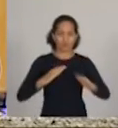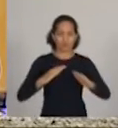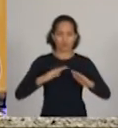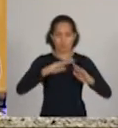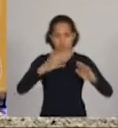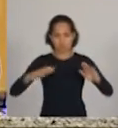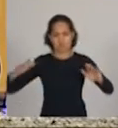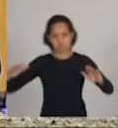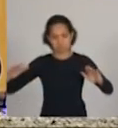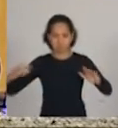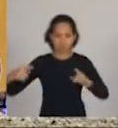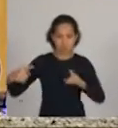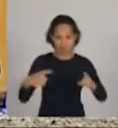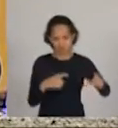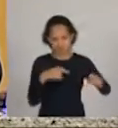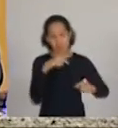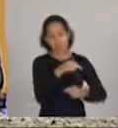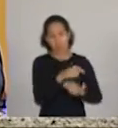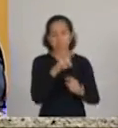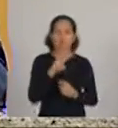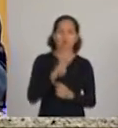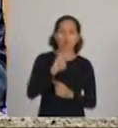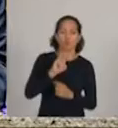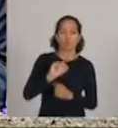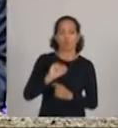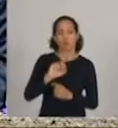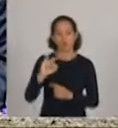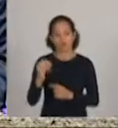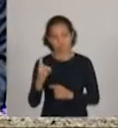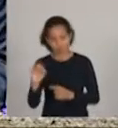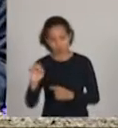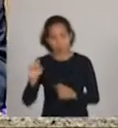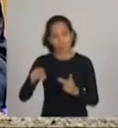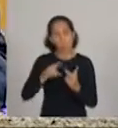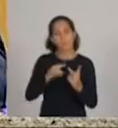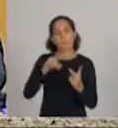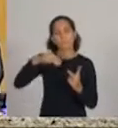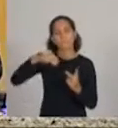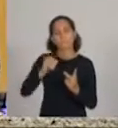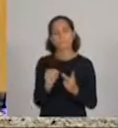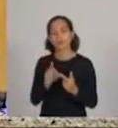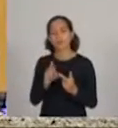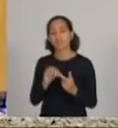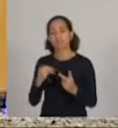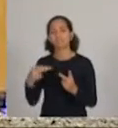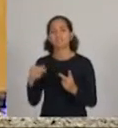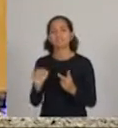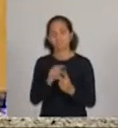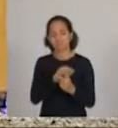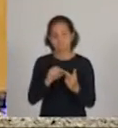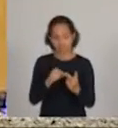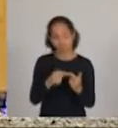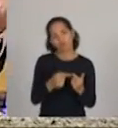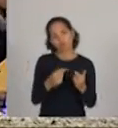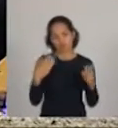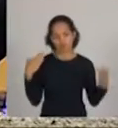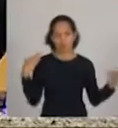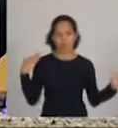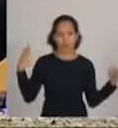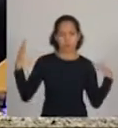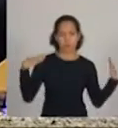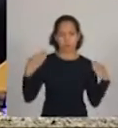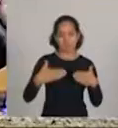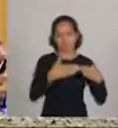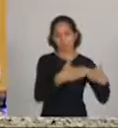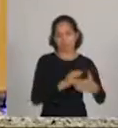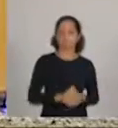a tenente Mariana. Cumprimentar todos os servidores da Assembleia Legislativa e deixar aqui meu abraço, deputado Torino,